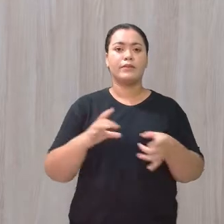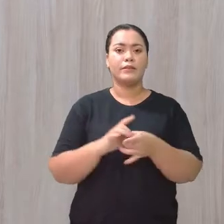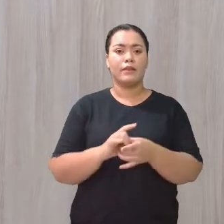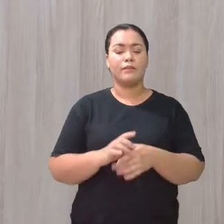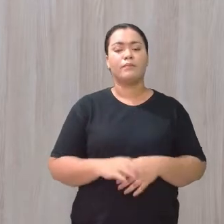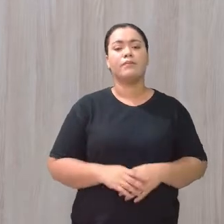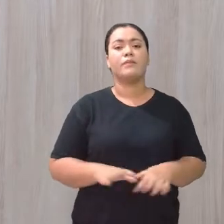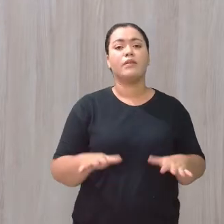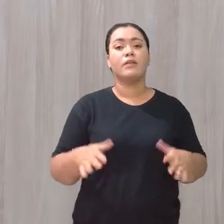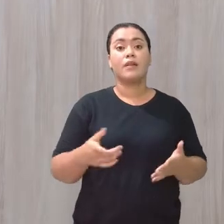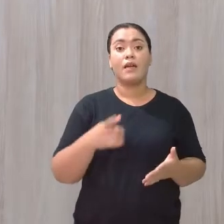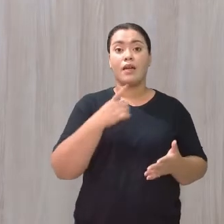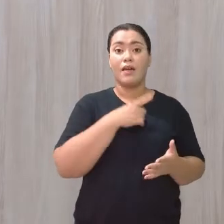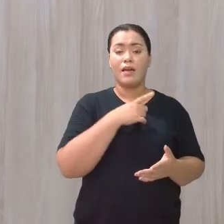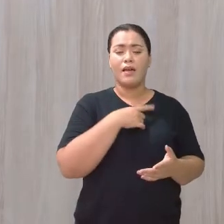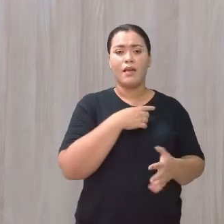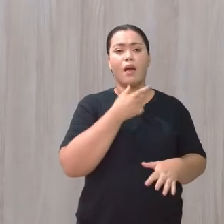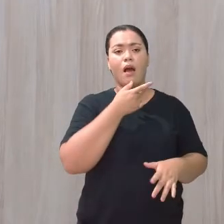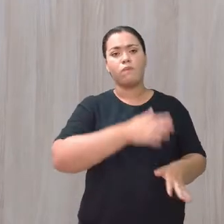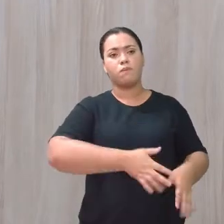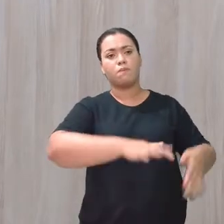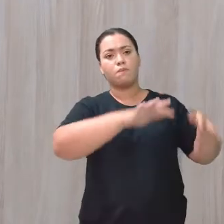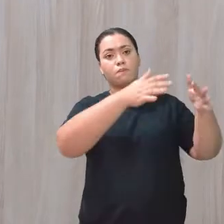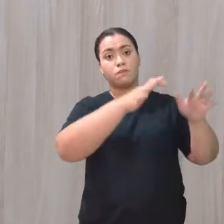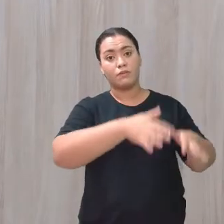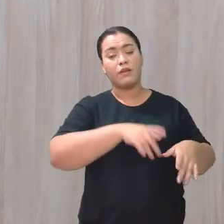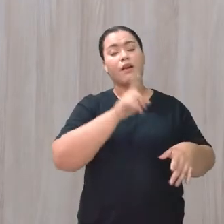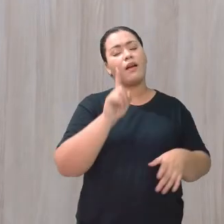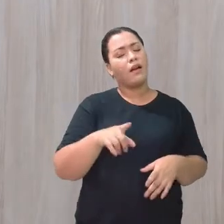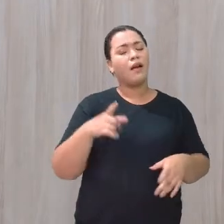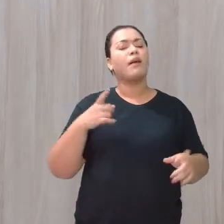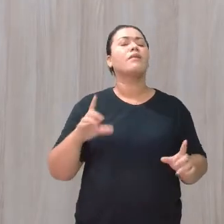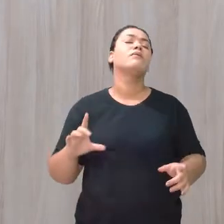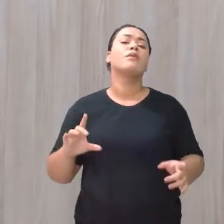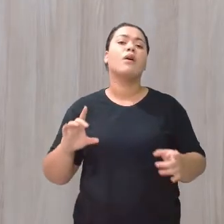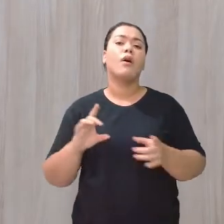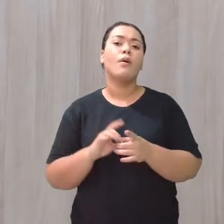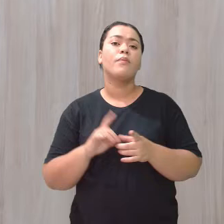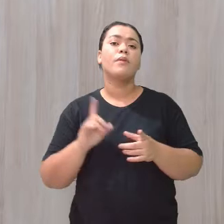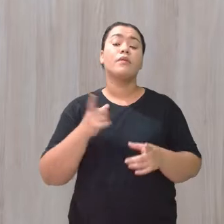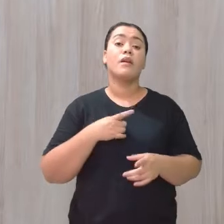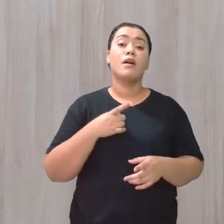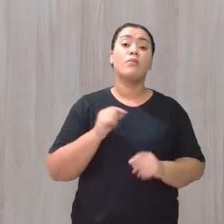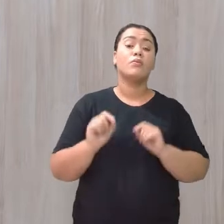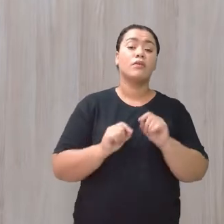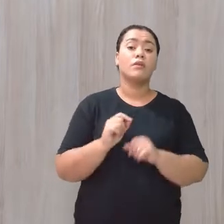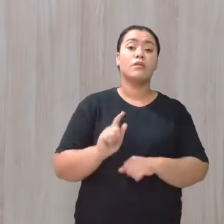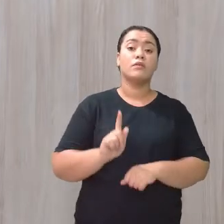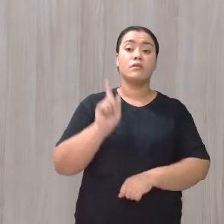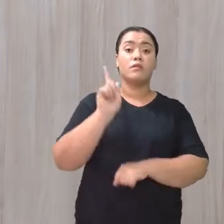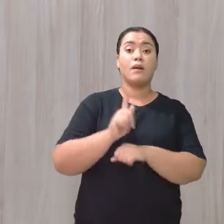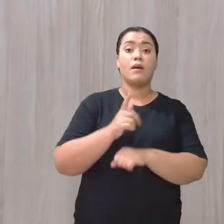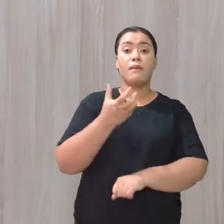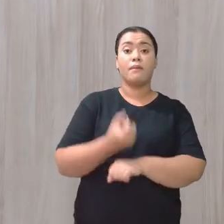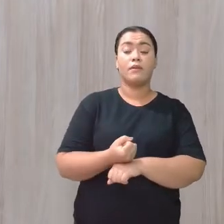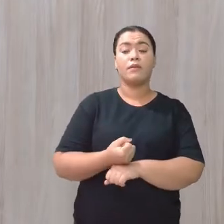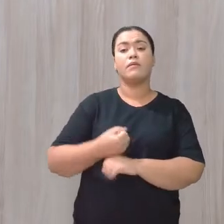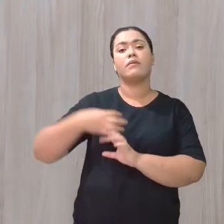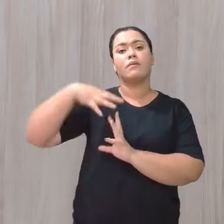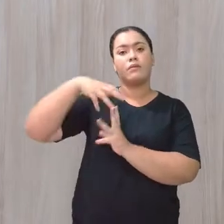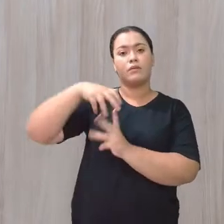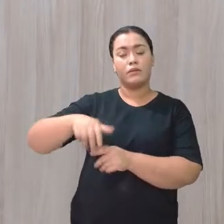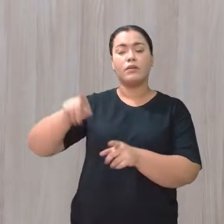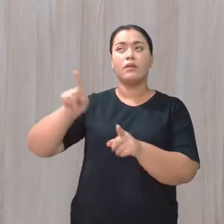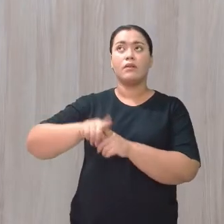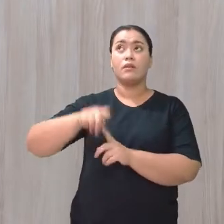é daí que se forma a maré, é justamente a combinação dessas forças gravitacionais que existem tanto pela Lua